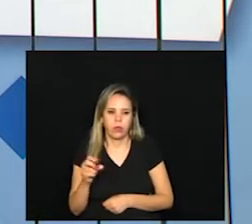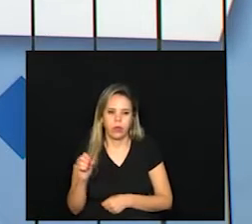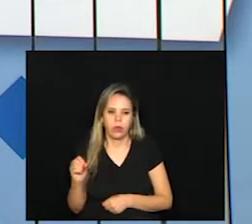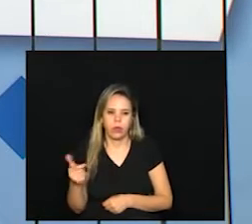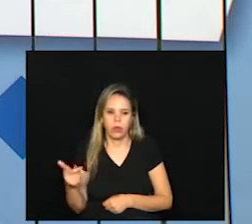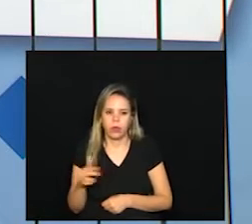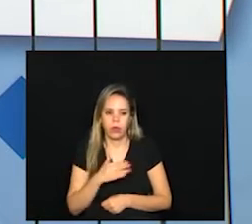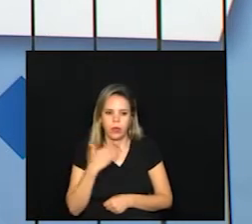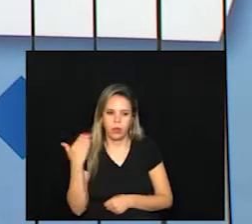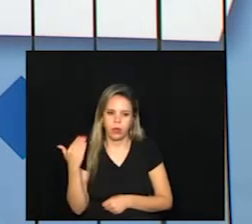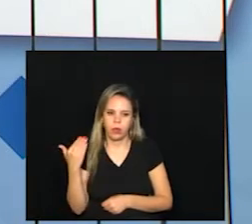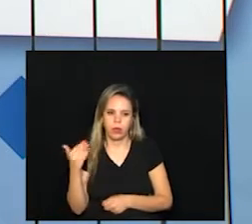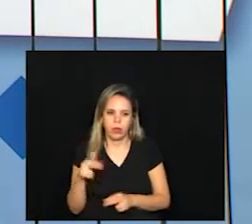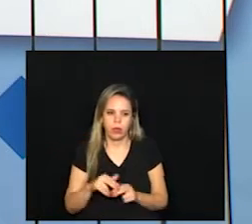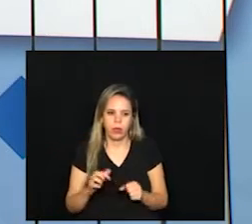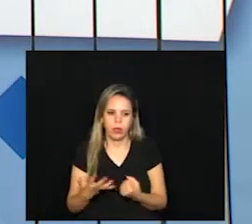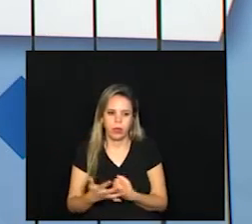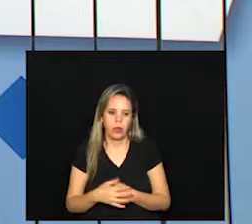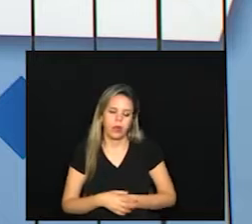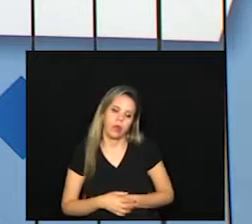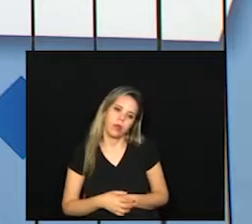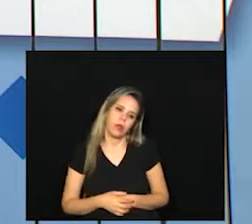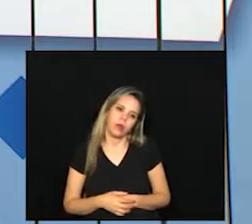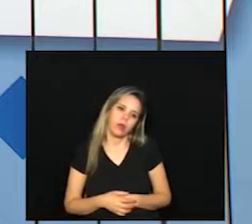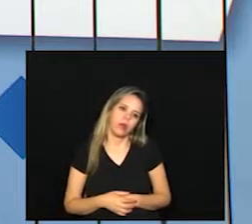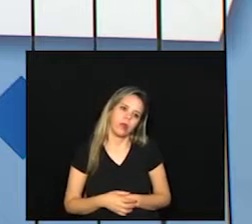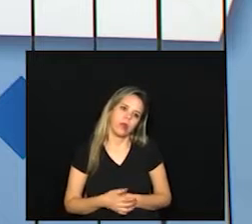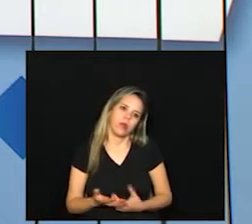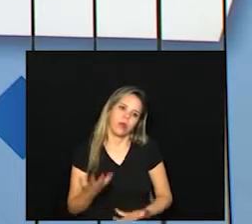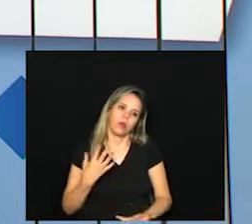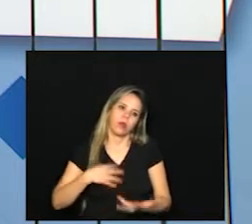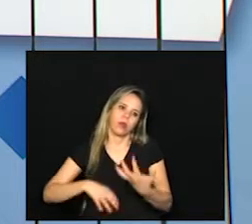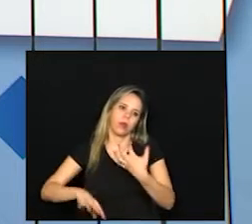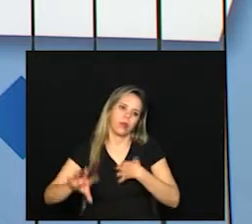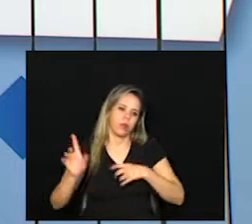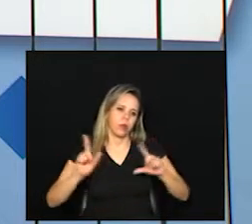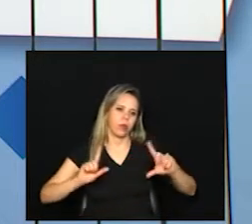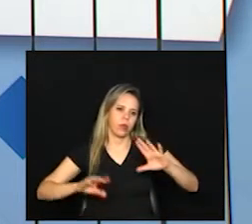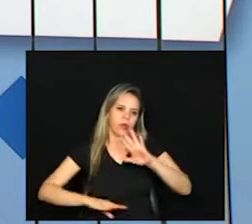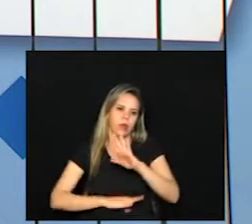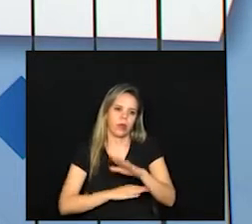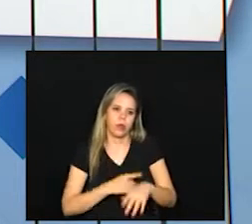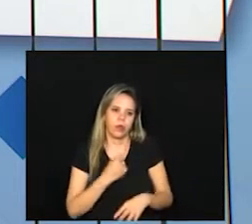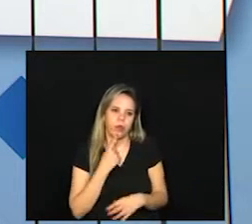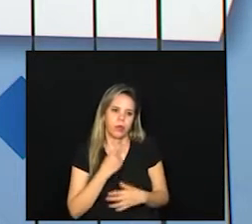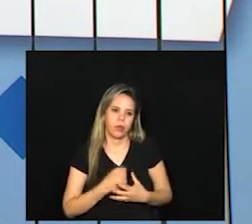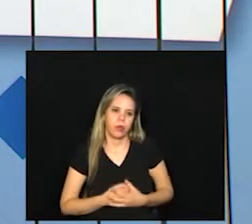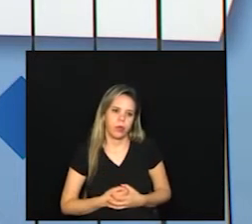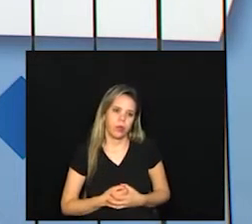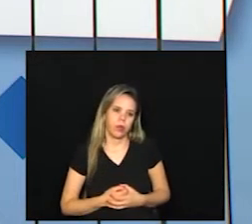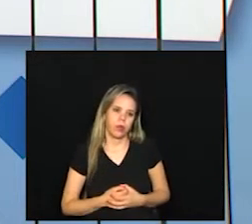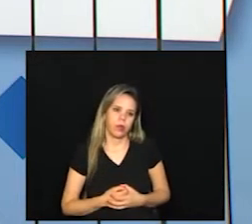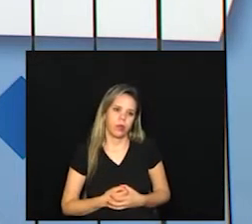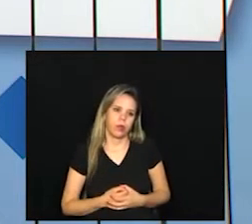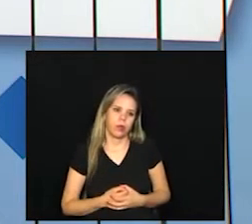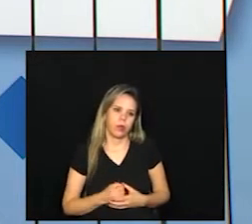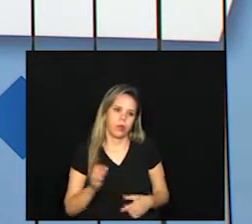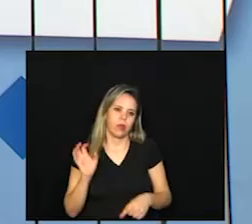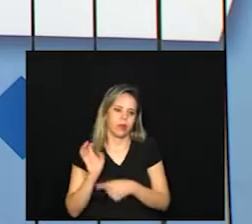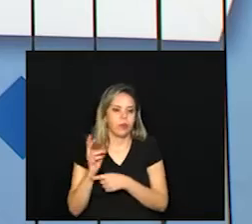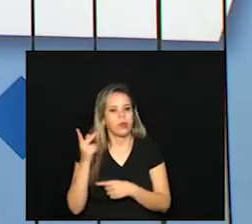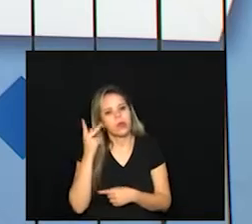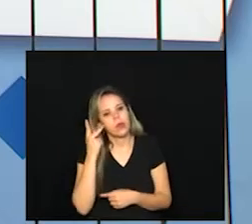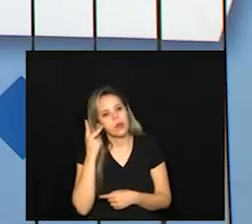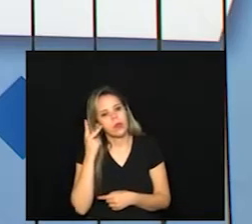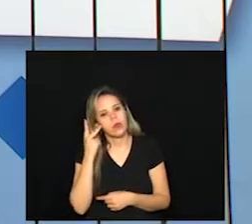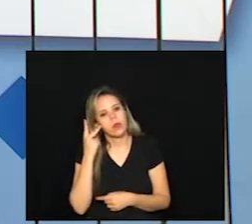550.502 óbitos devido à Covid-19. Ficam aqui as condolências da TV Câmara Campinas. No estado de São